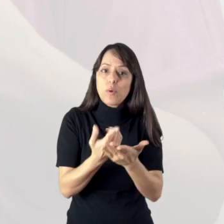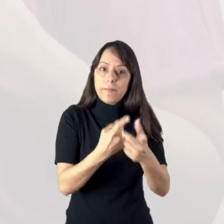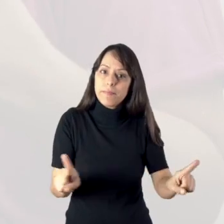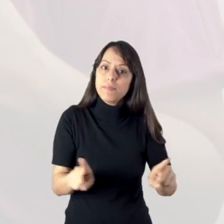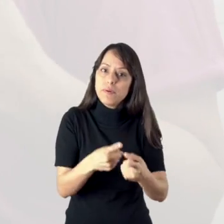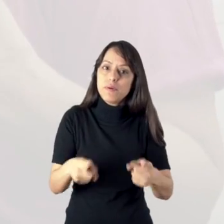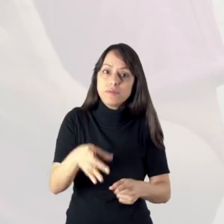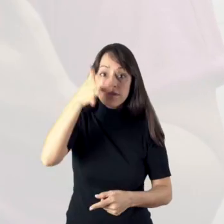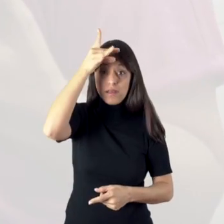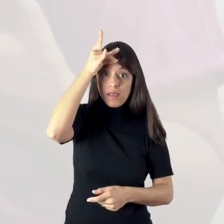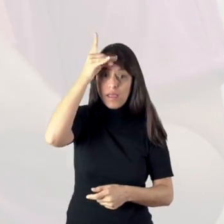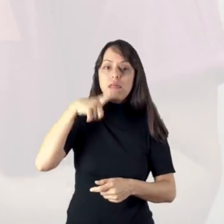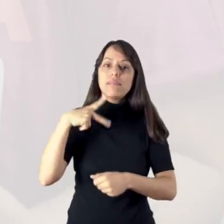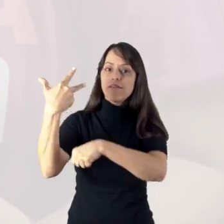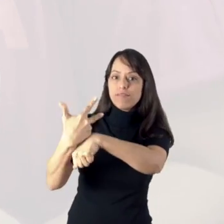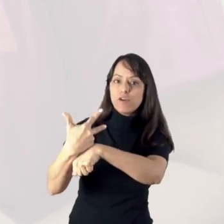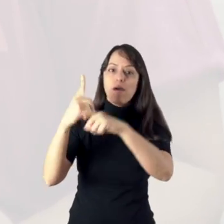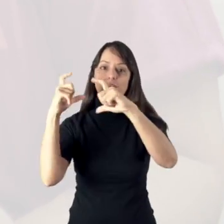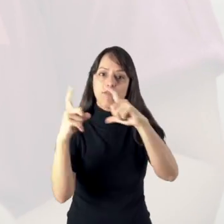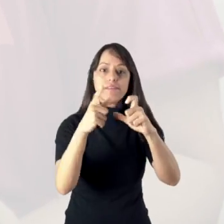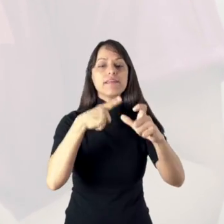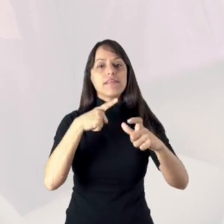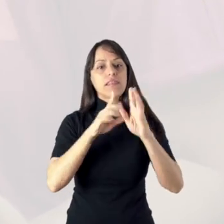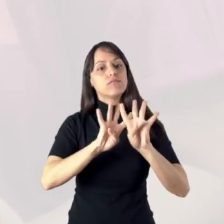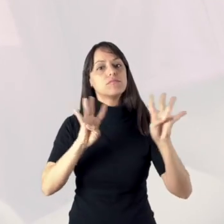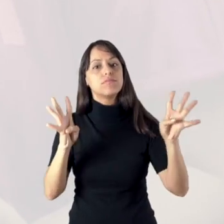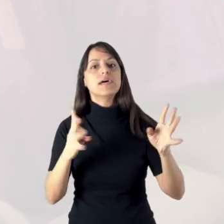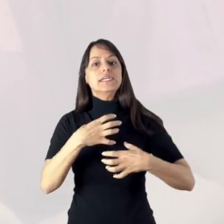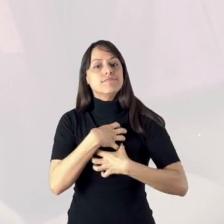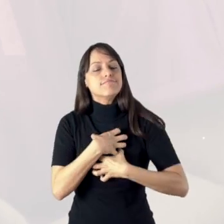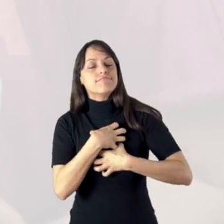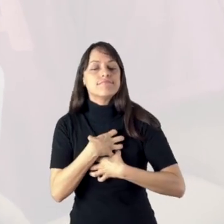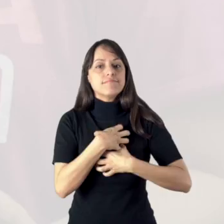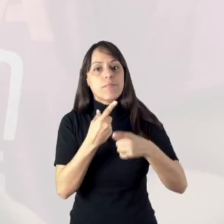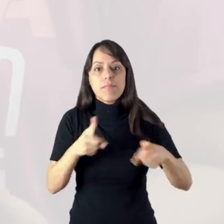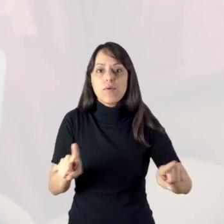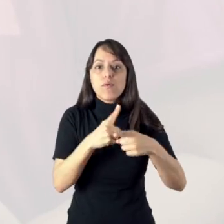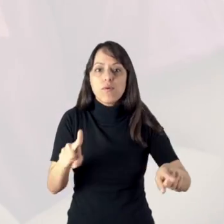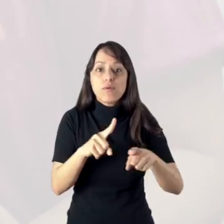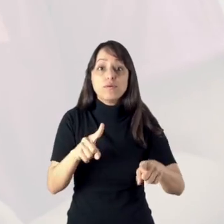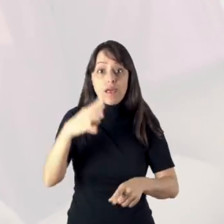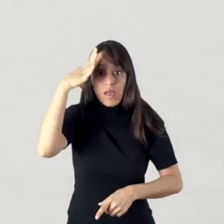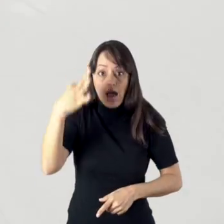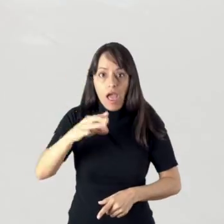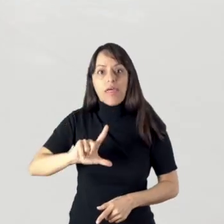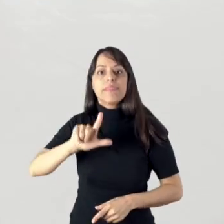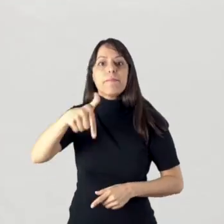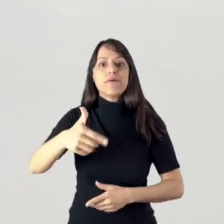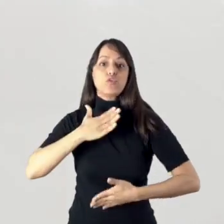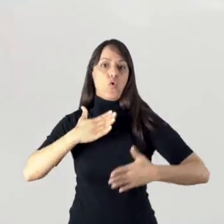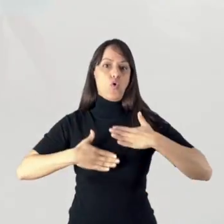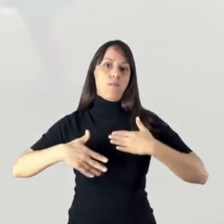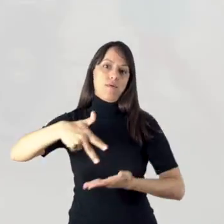né? Filmamos, gravamos, batendo foto deles, cantando essa música, sentindo, entendendo, para depois passar para a parte